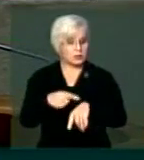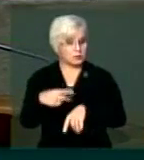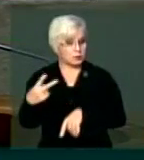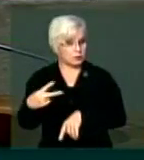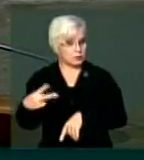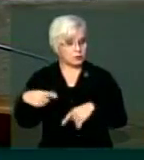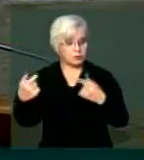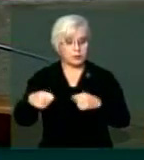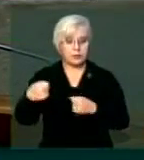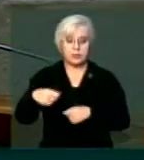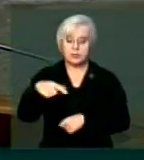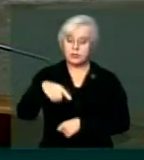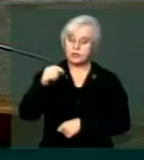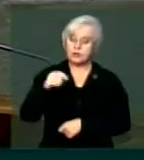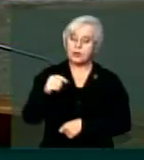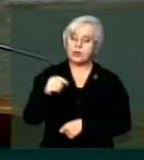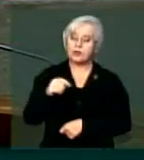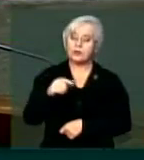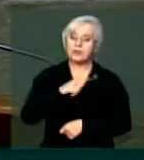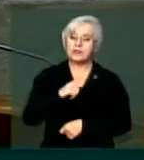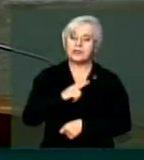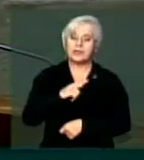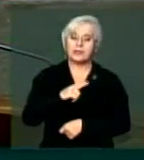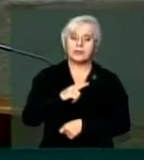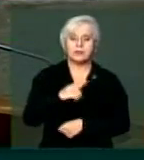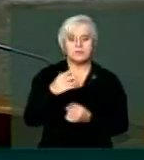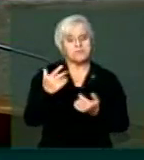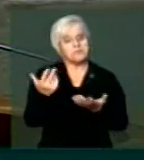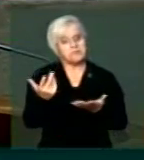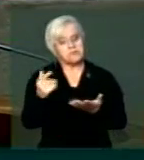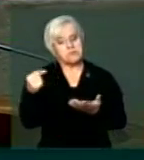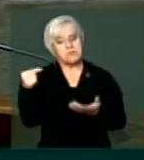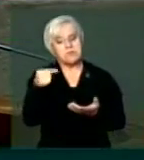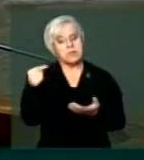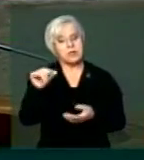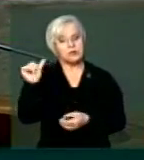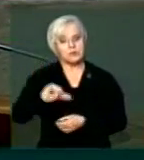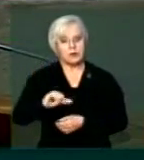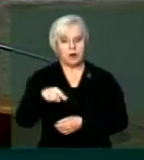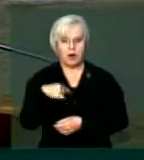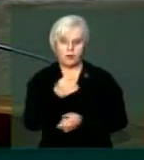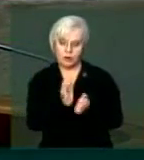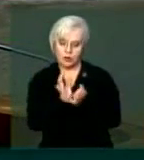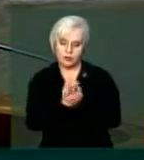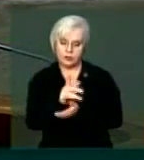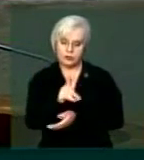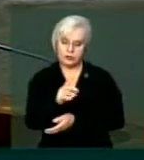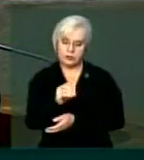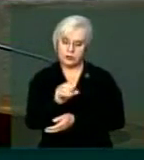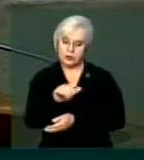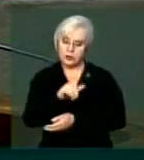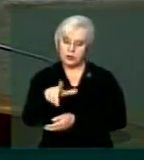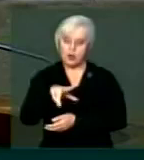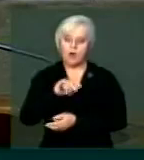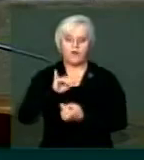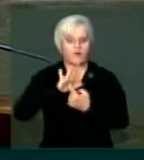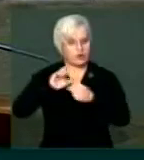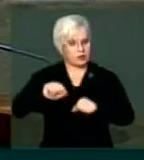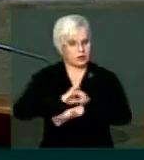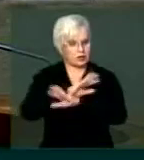menos pior. O nosso partido certamente vai ter uma posição bastante clara, não haverá